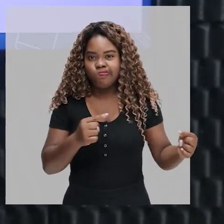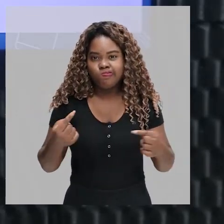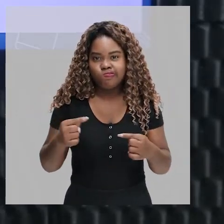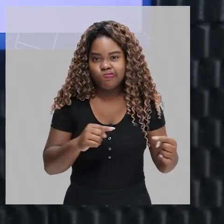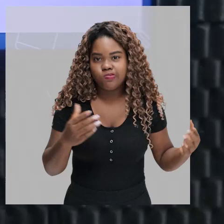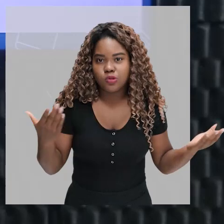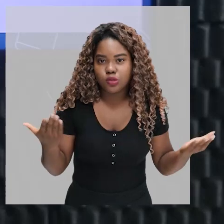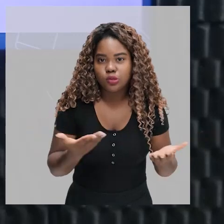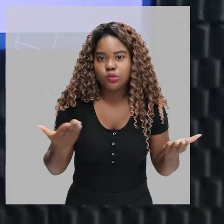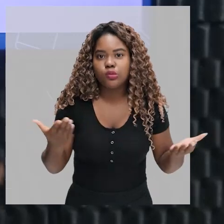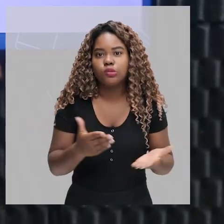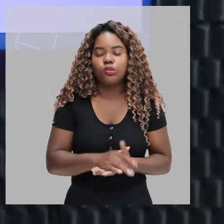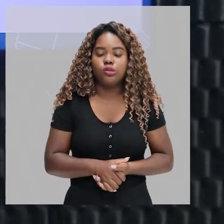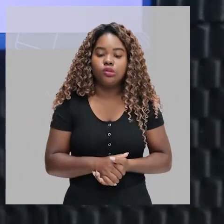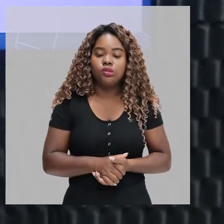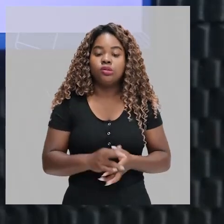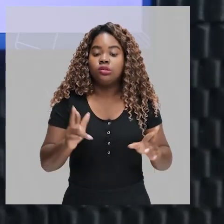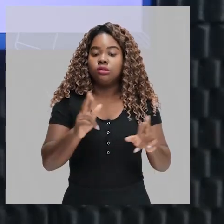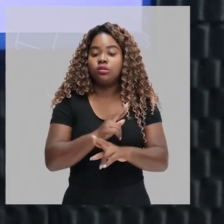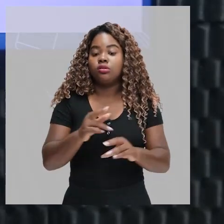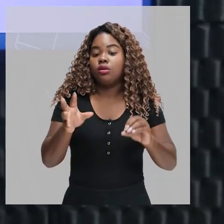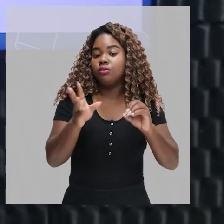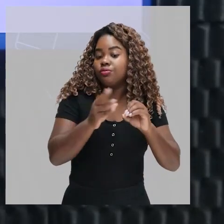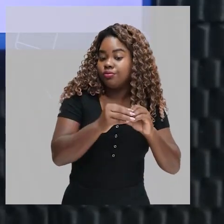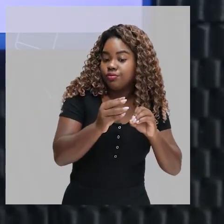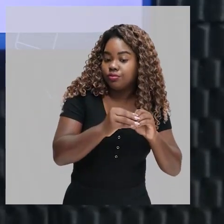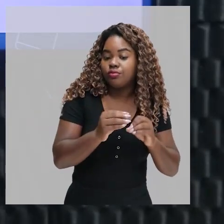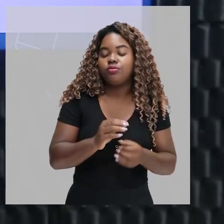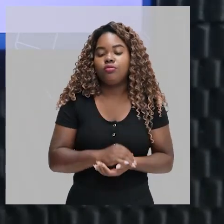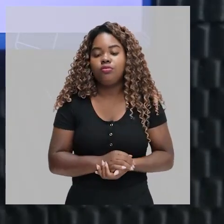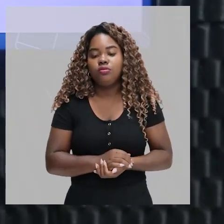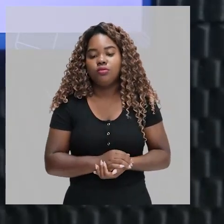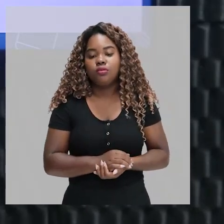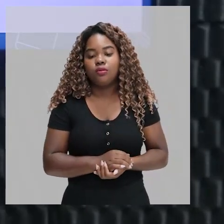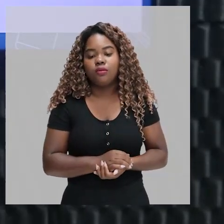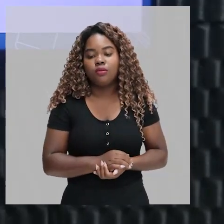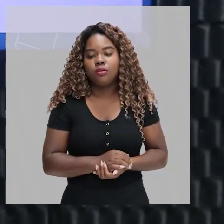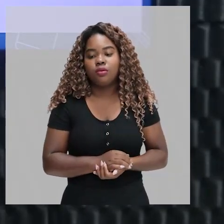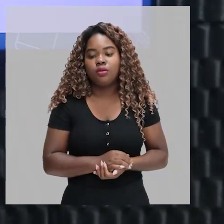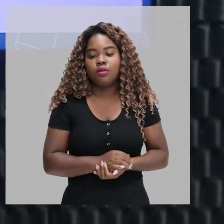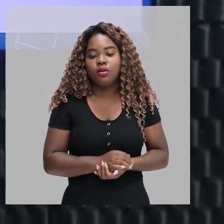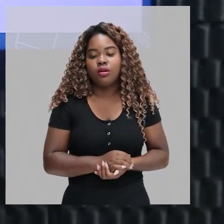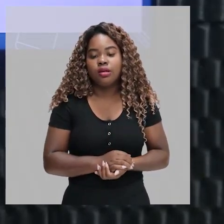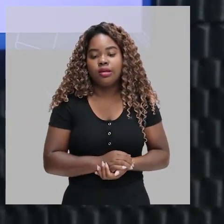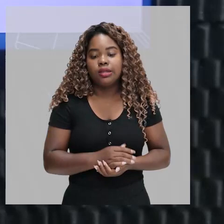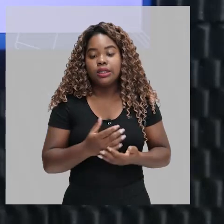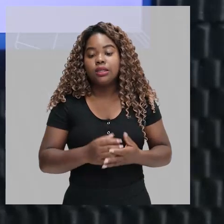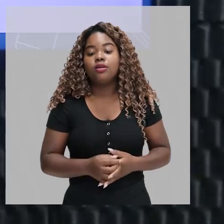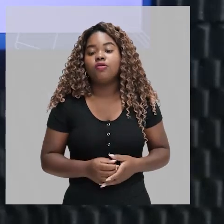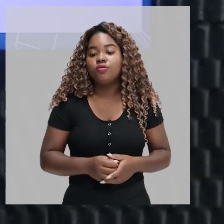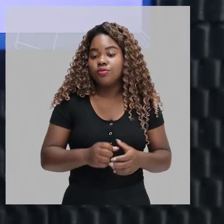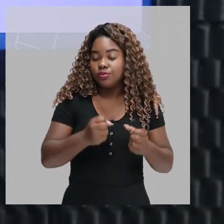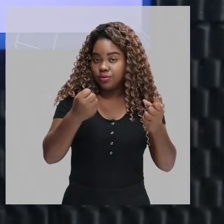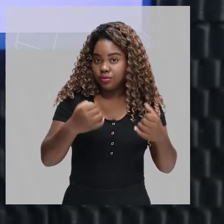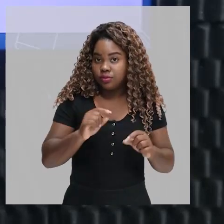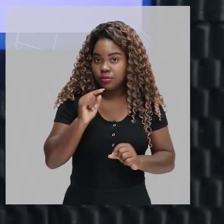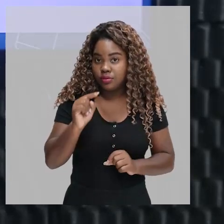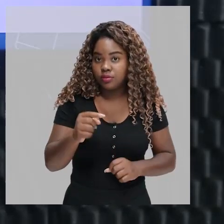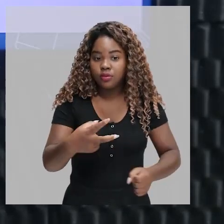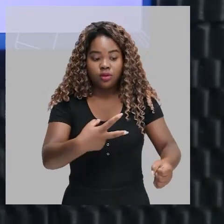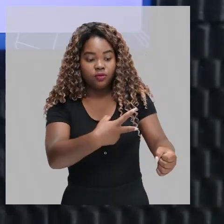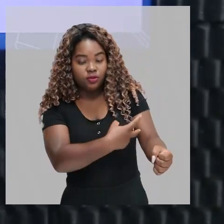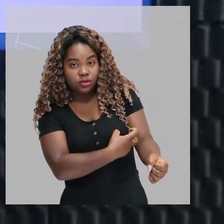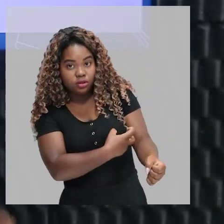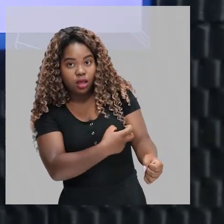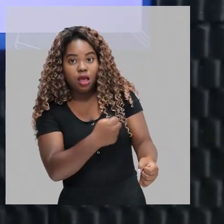hoje que está atrelado ao conhecimento não vou entrar no mérito mas eu vou fazer eu vou citar vacinar